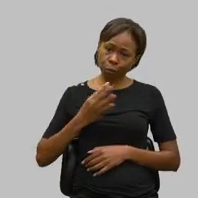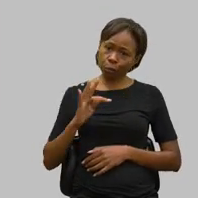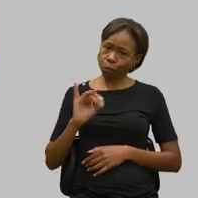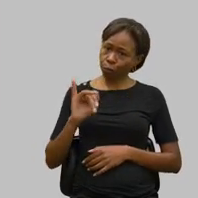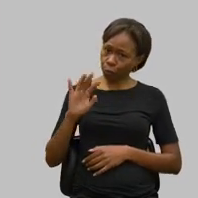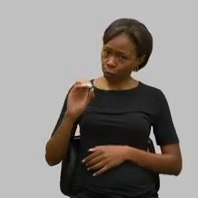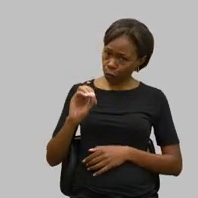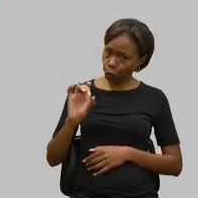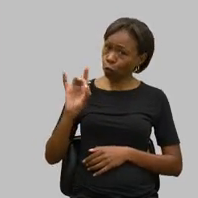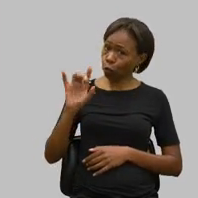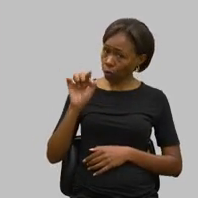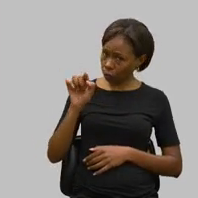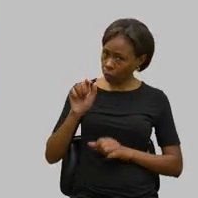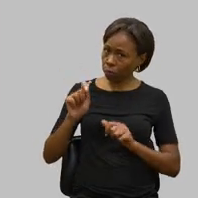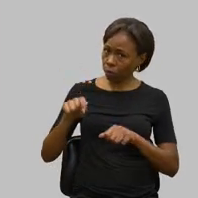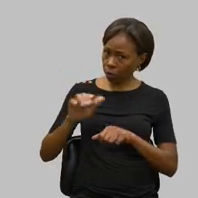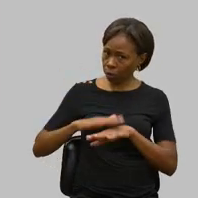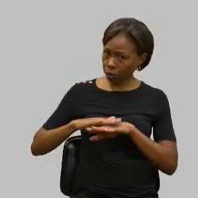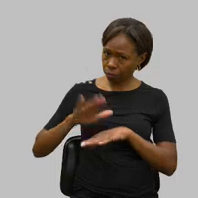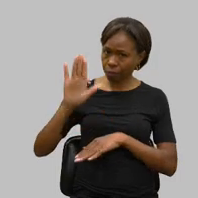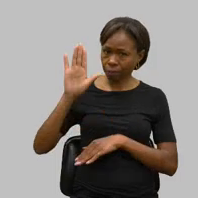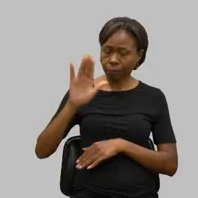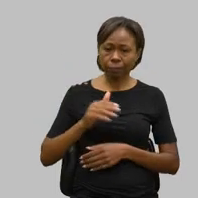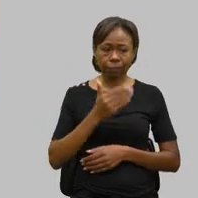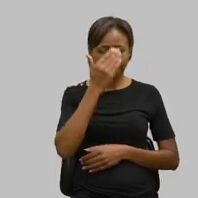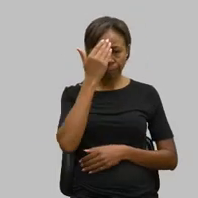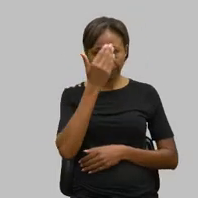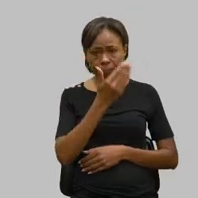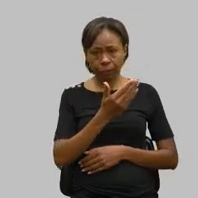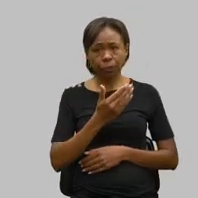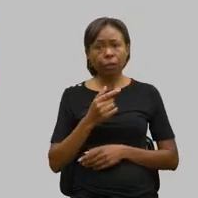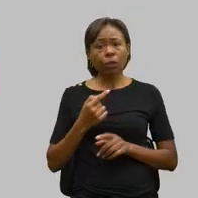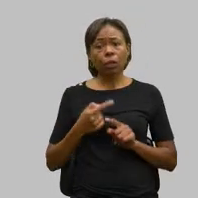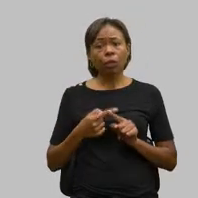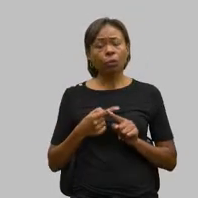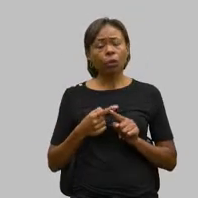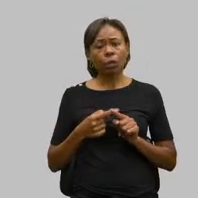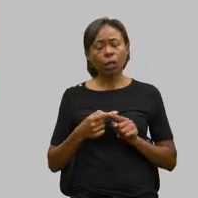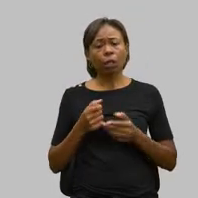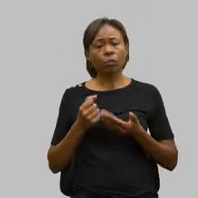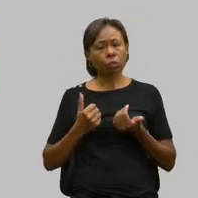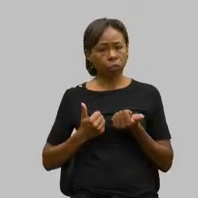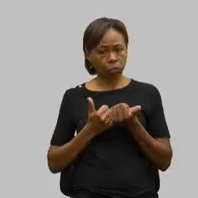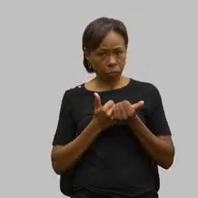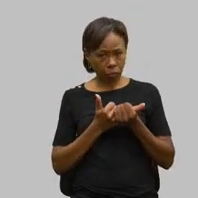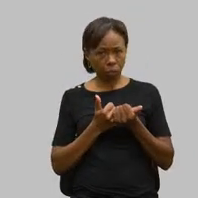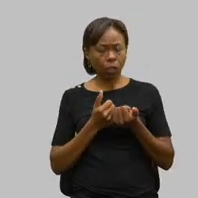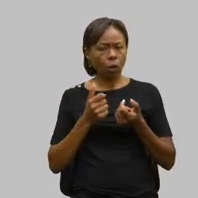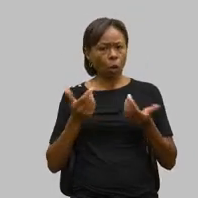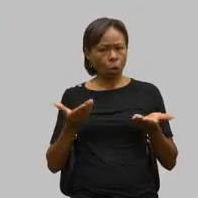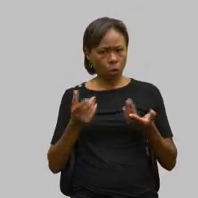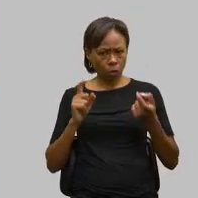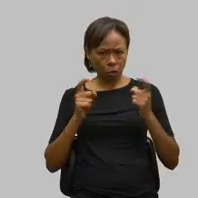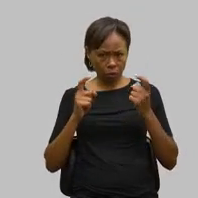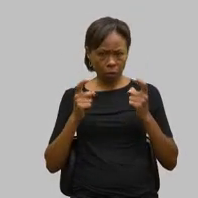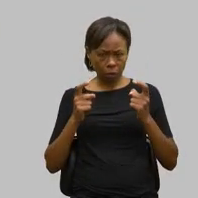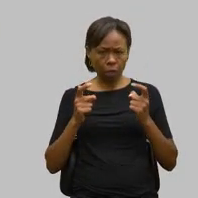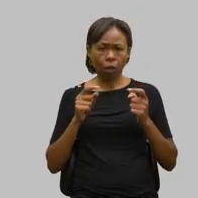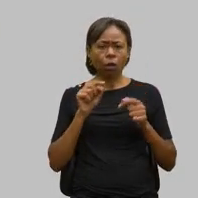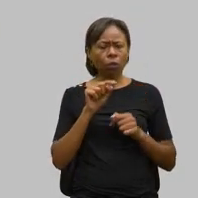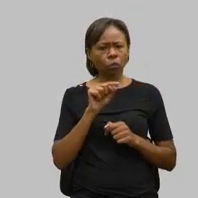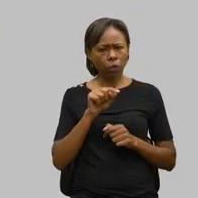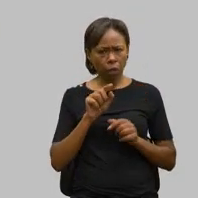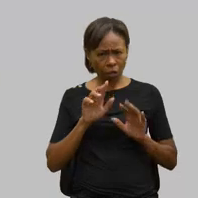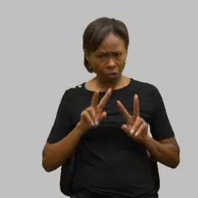questão de ordem que eu vou aceitar aqui agora. Muito obrigado, senhor presidente, mas, tentando colaborar com os trabalhos, saber se vossa excelência vai seguir